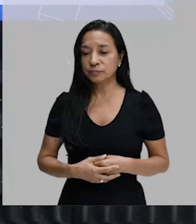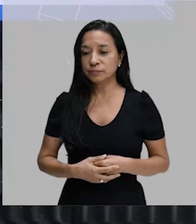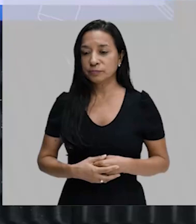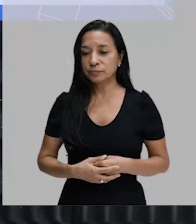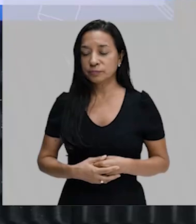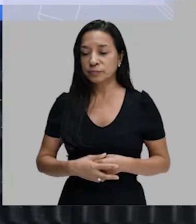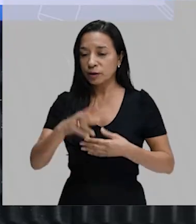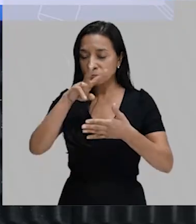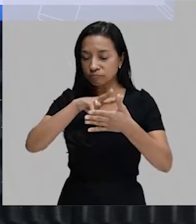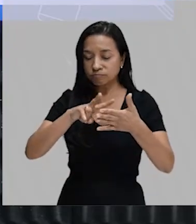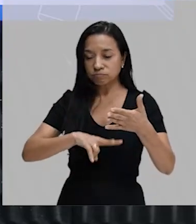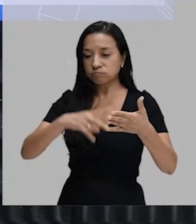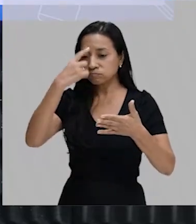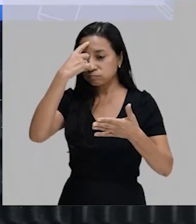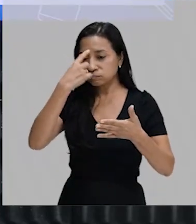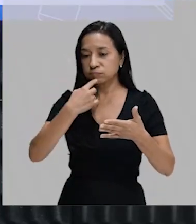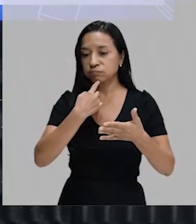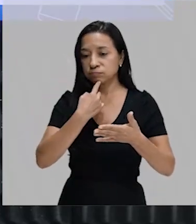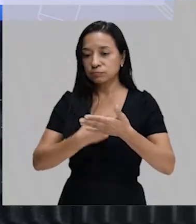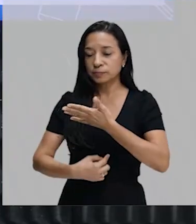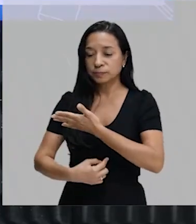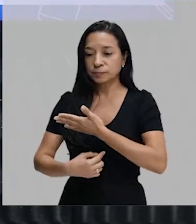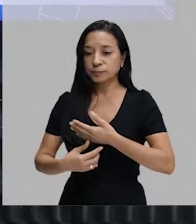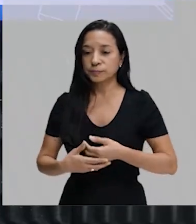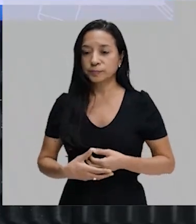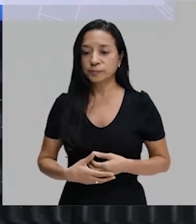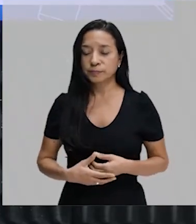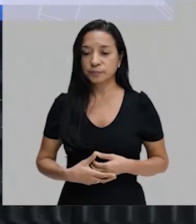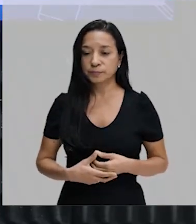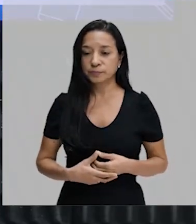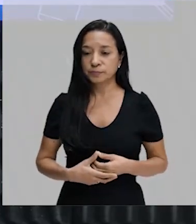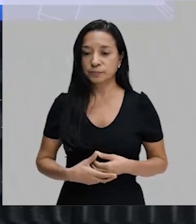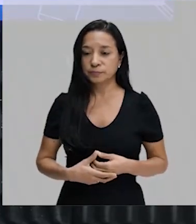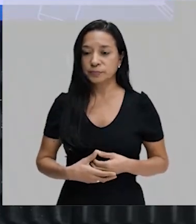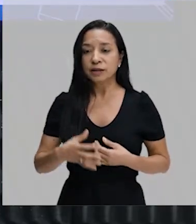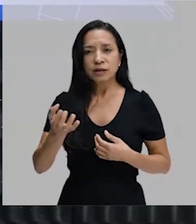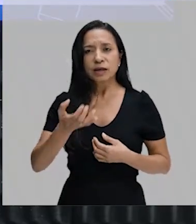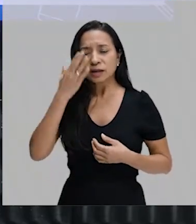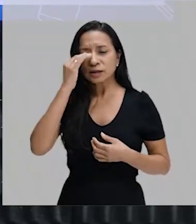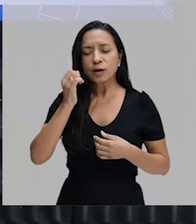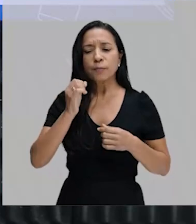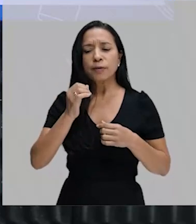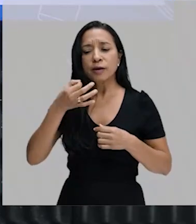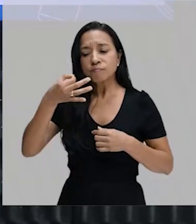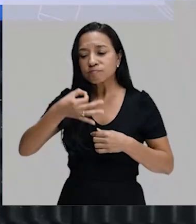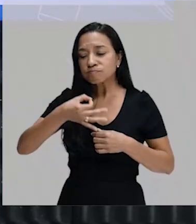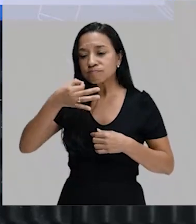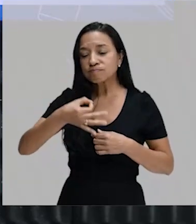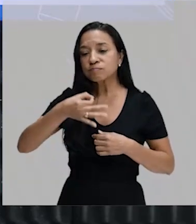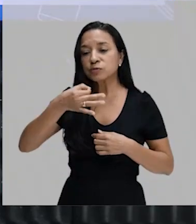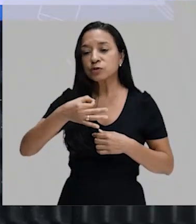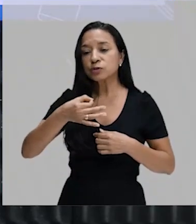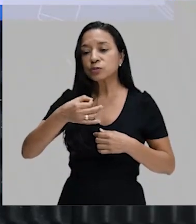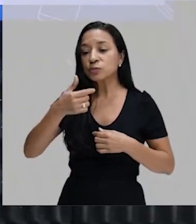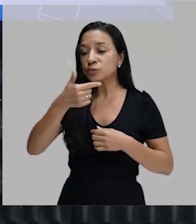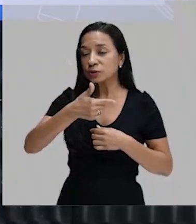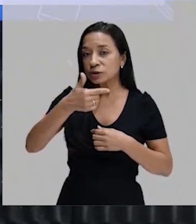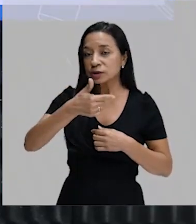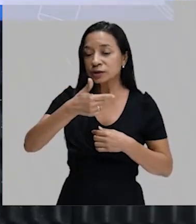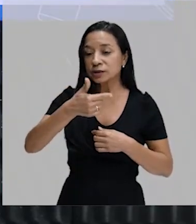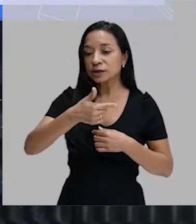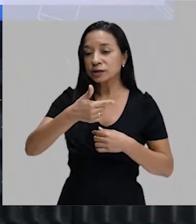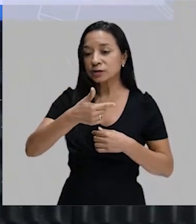que poner-me e me puse feliz. Eu quero saber exatamente na segunda,